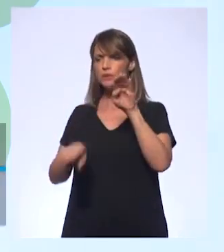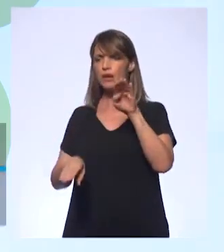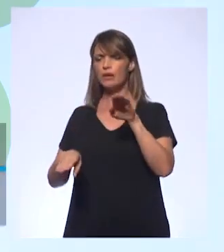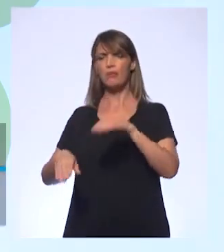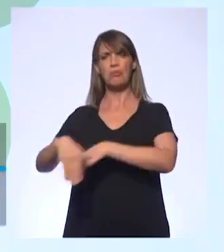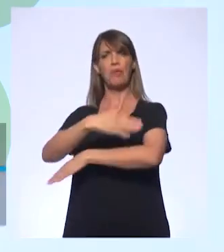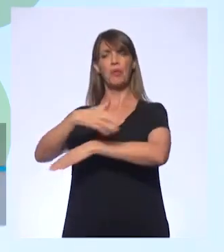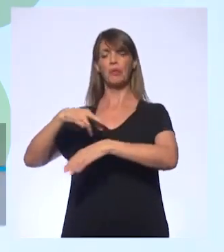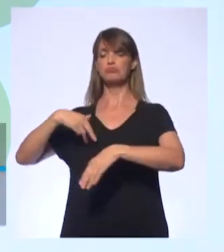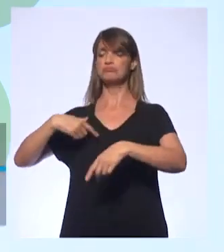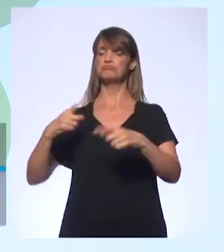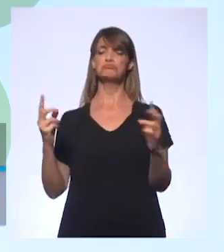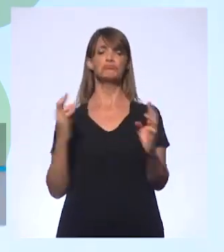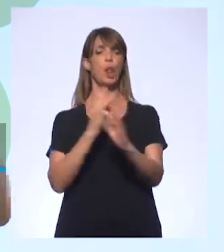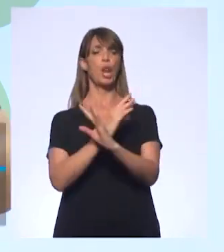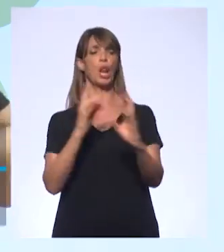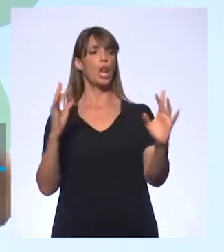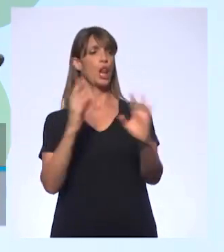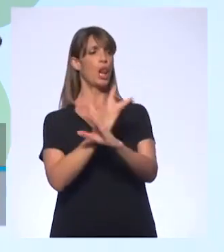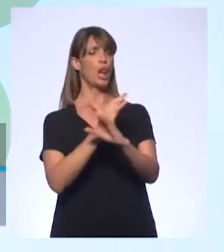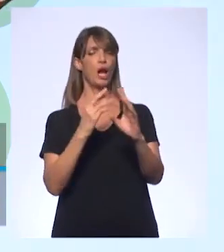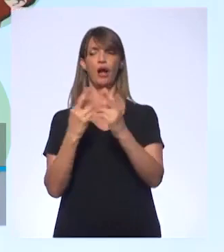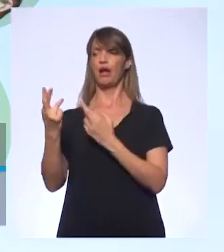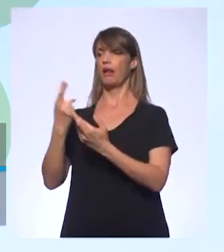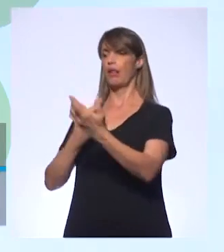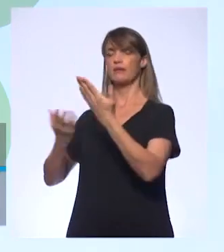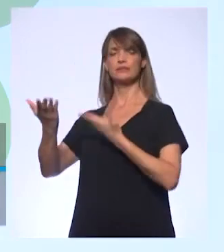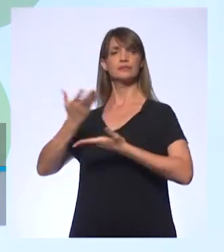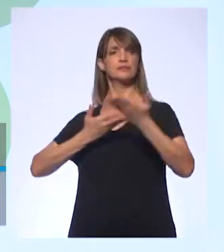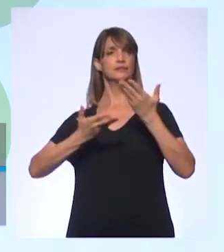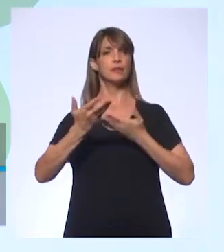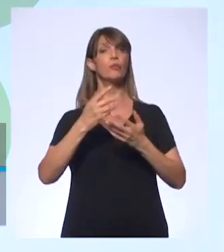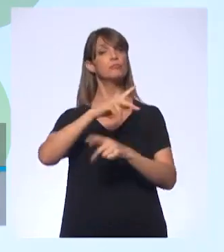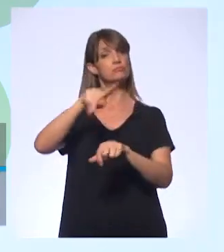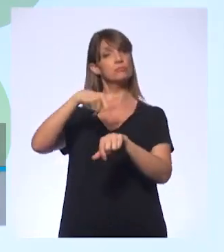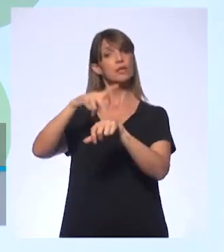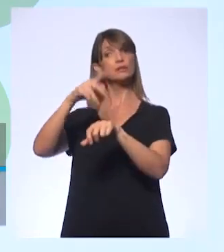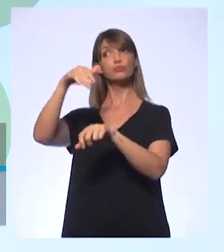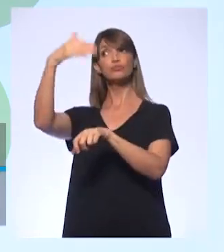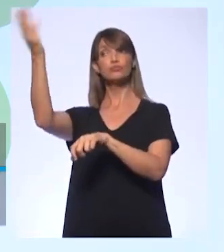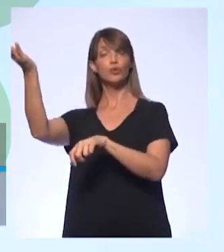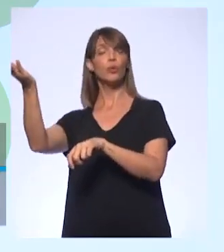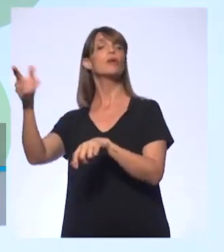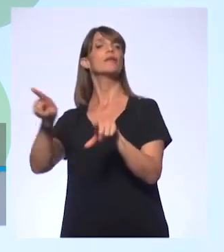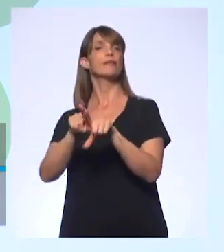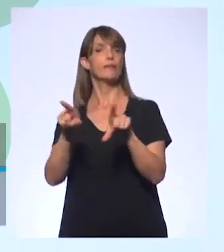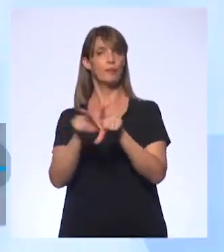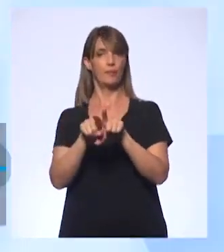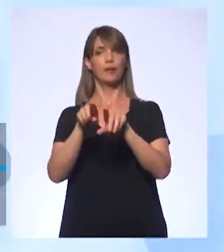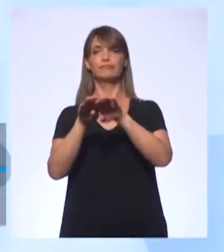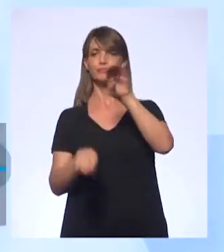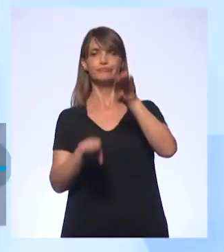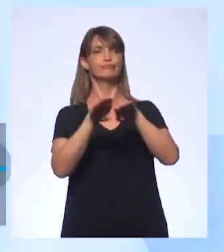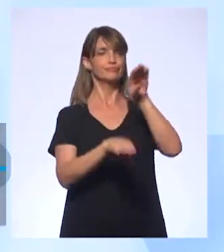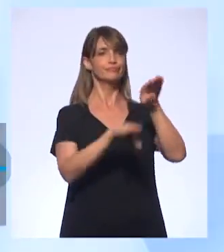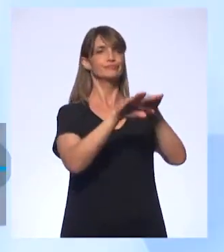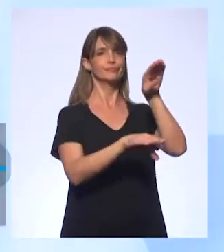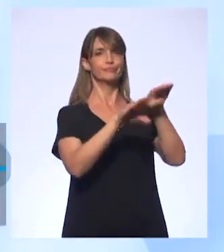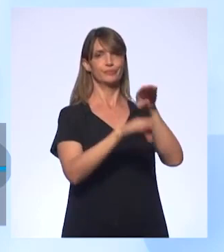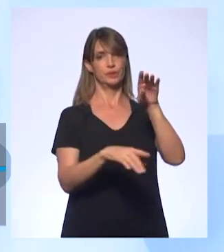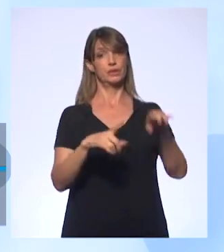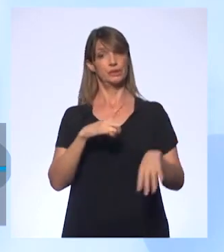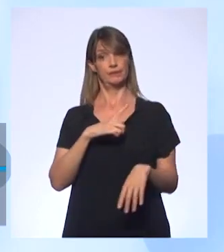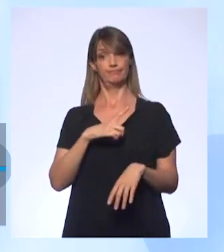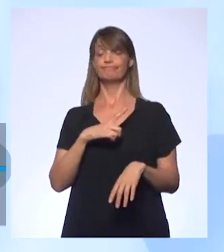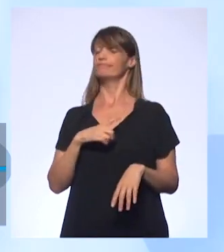rua, nas nossas relações com as outras pessoas, inclusive em relações entre um país e outro. Né? Exatamente, Fabi, porque a